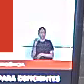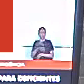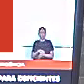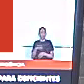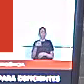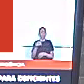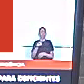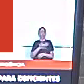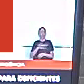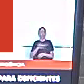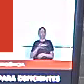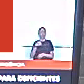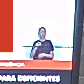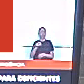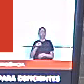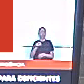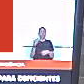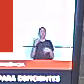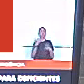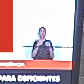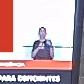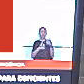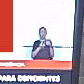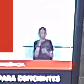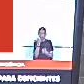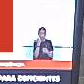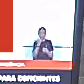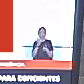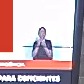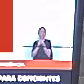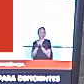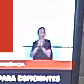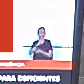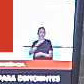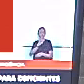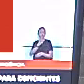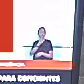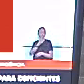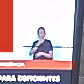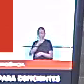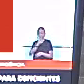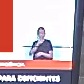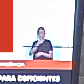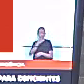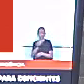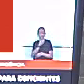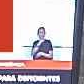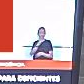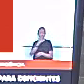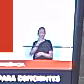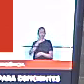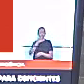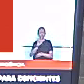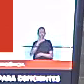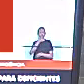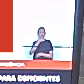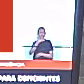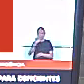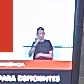da modalidade jiu-jitsu, campeã sul-americana, campeã mundial, no total de 33